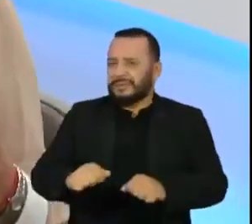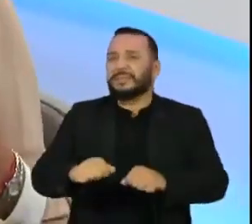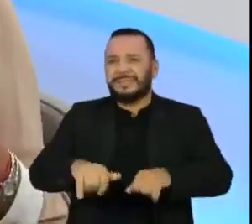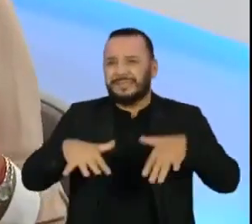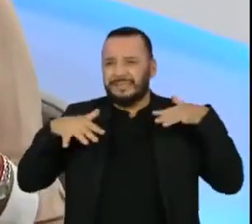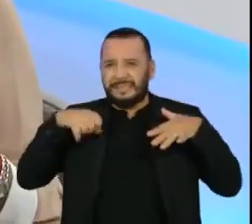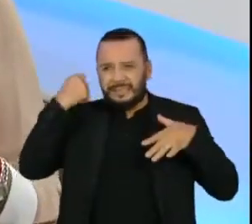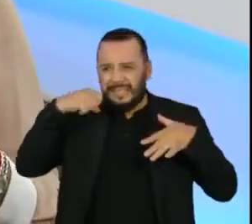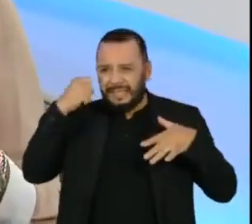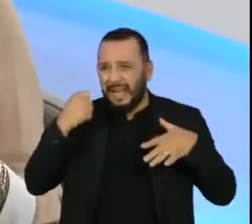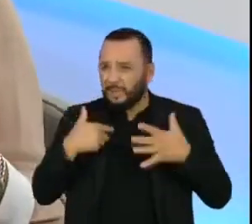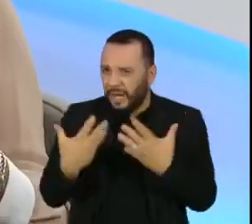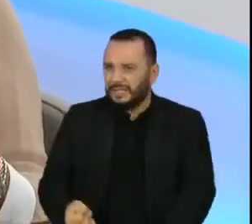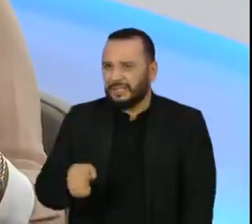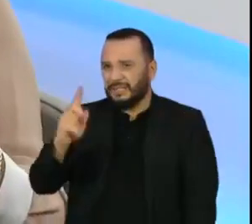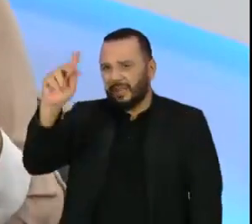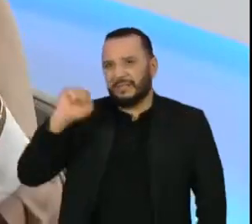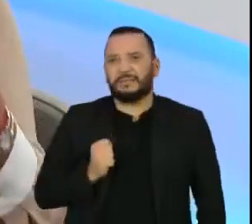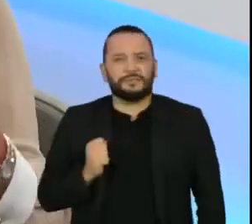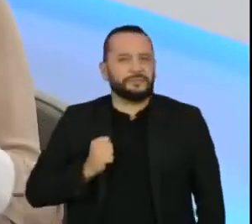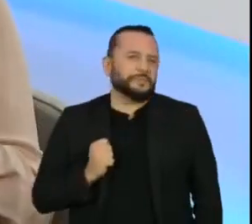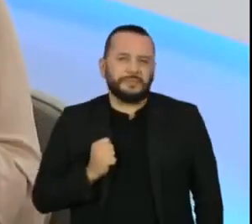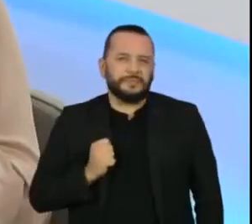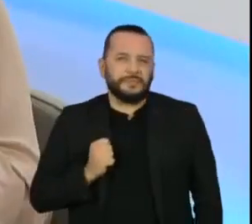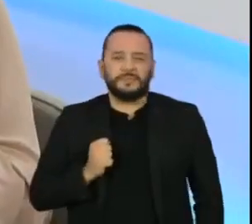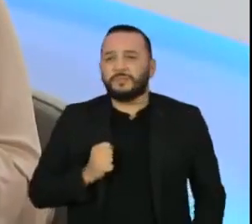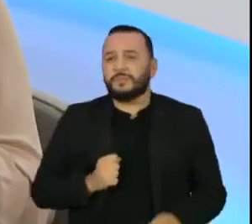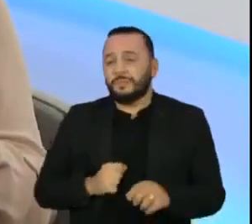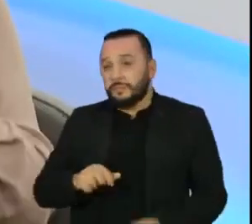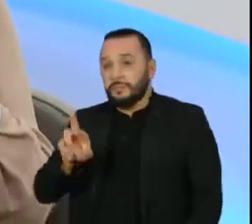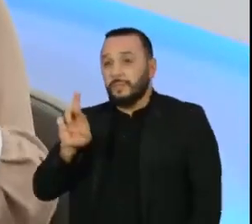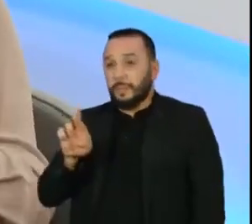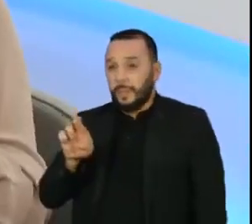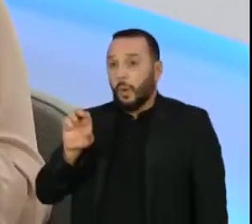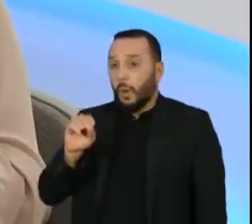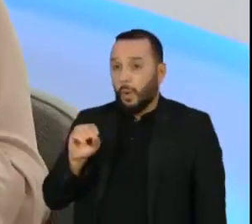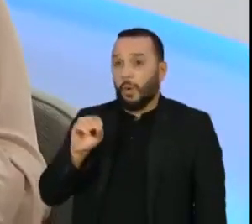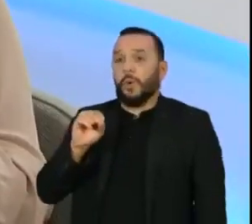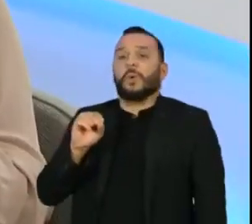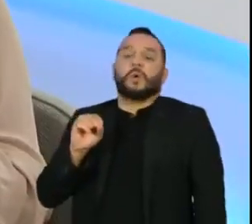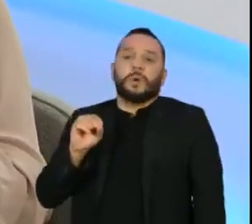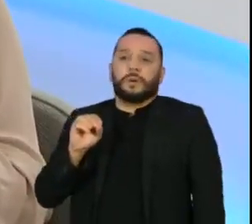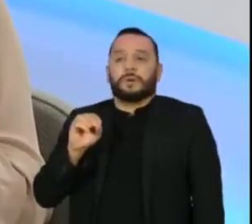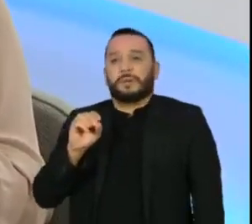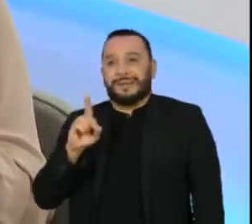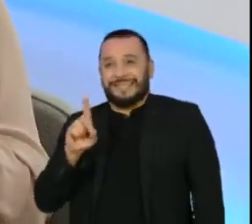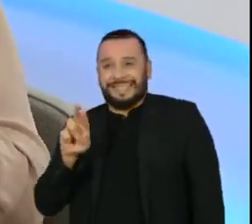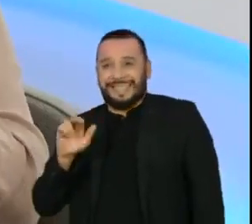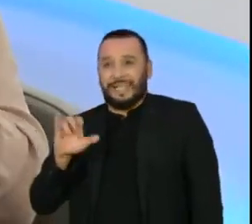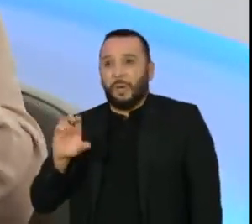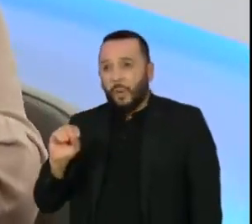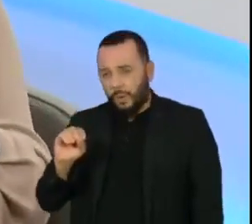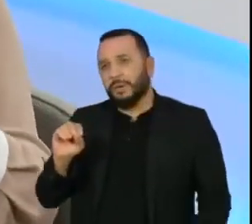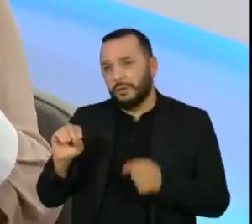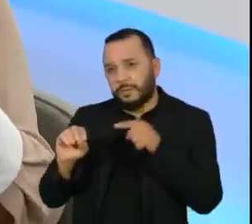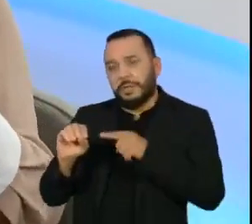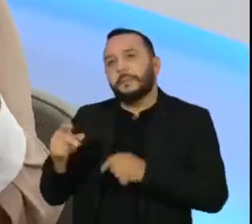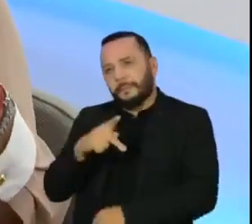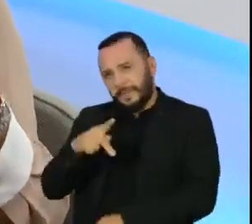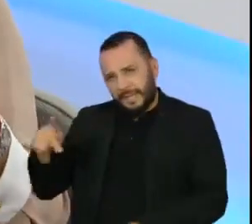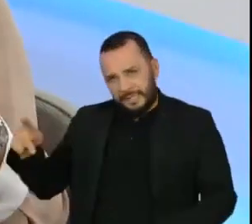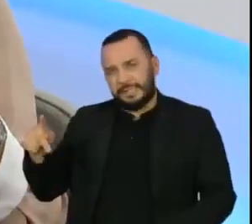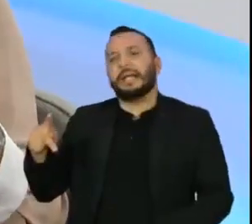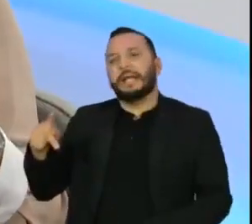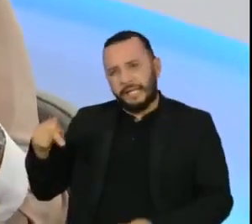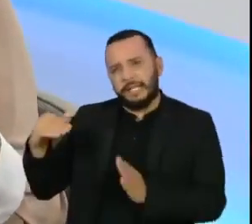o estilo do Rodrigo Pacheco do nosso presidente que aliás eu respeito muito tem É bem a casa alguns às vezes